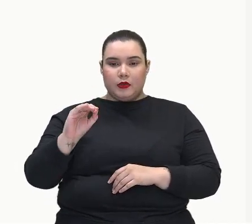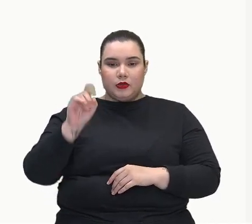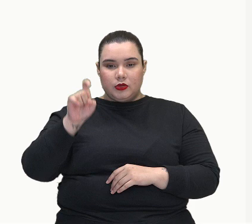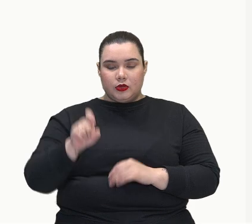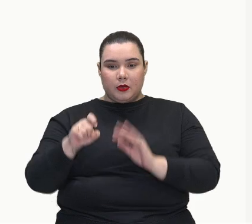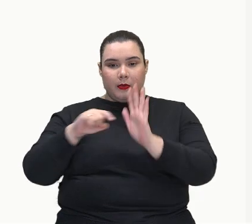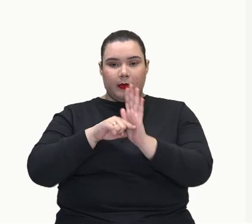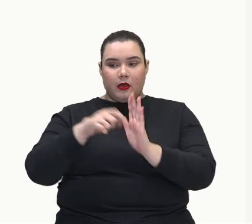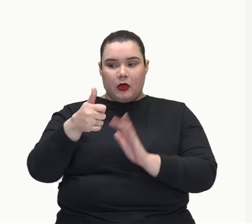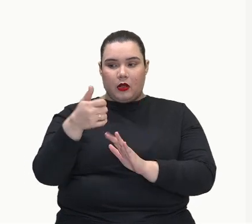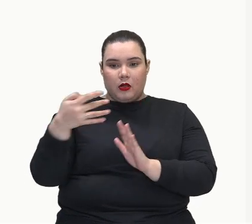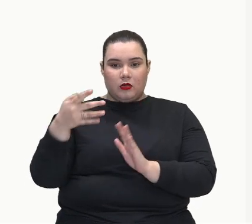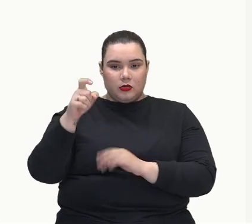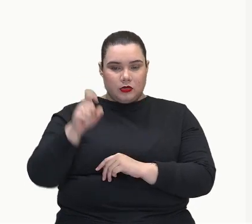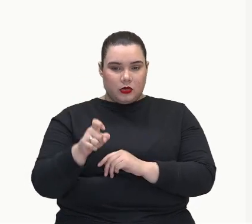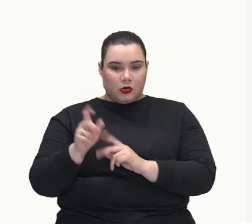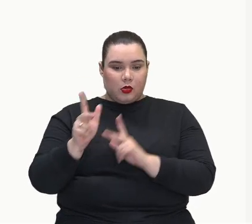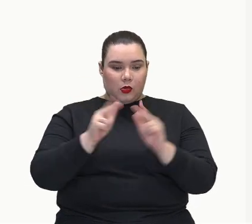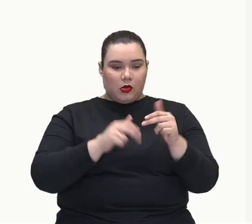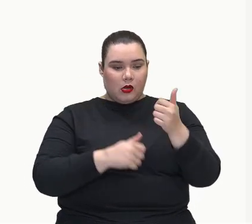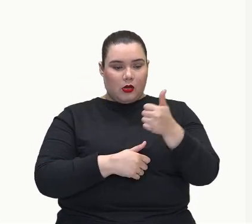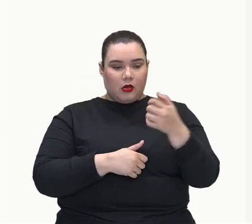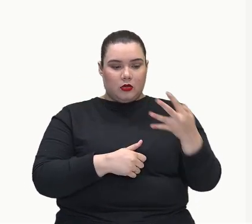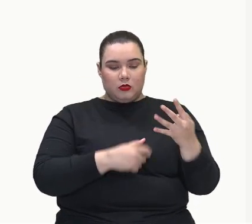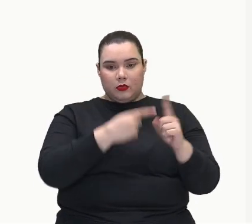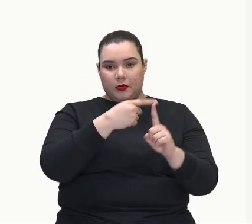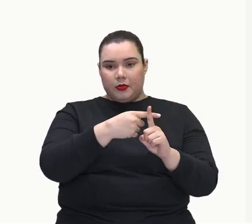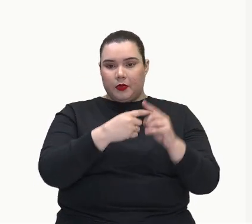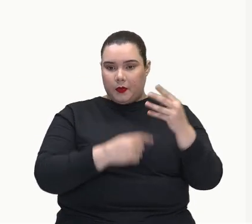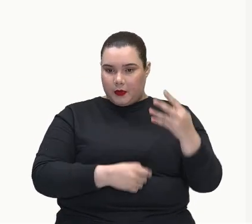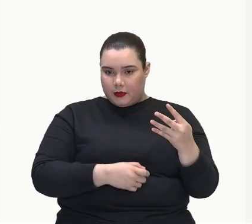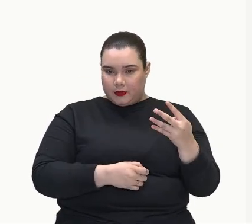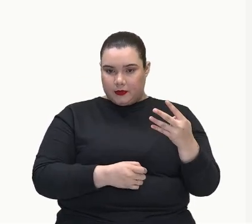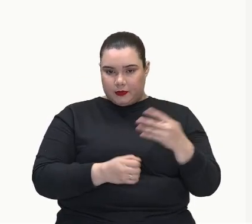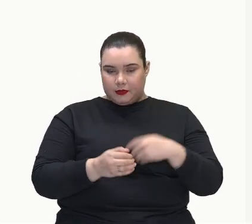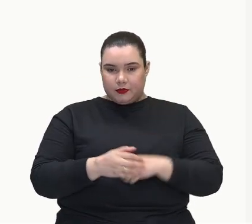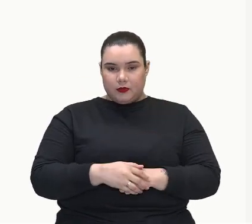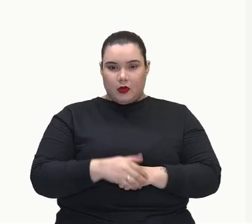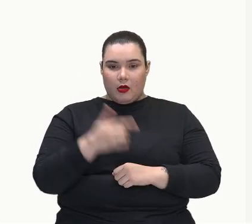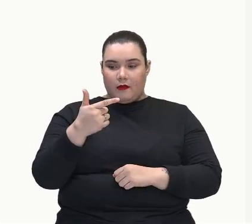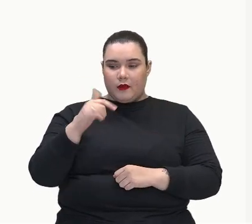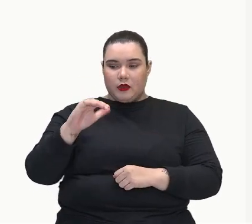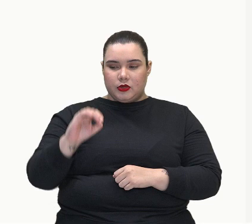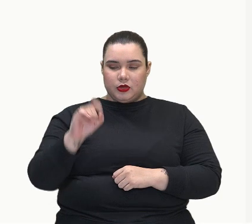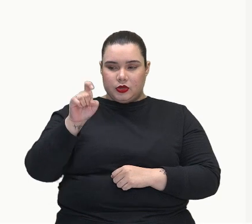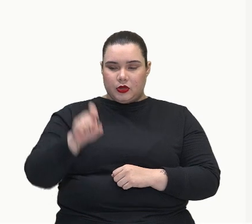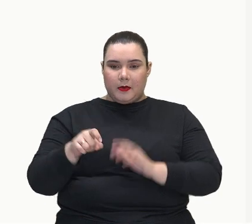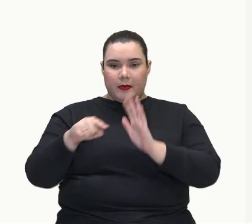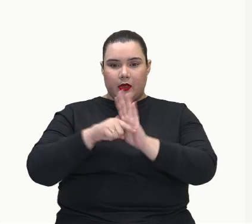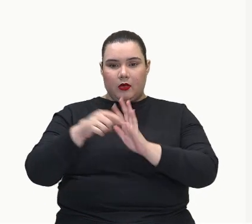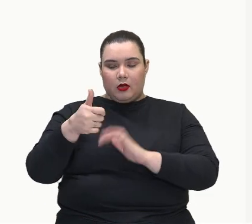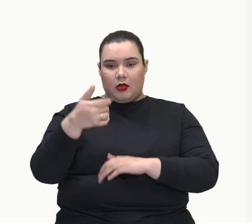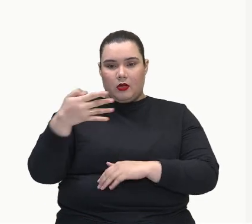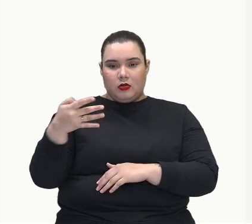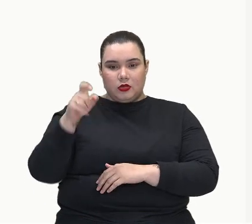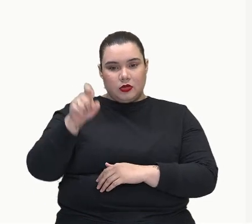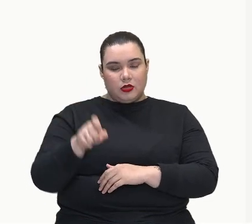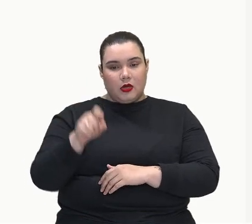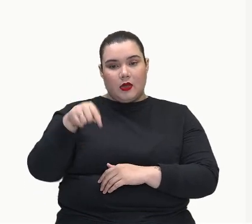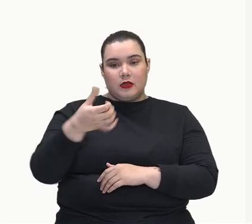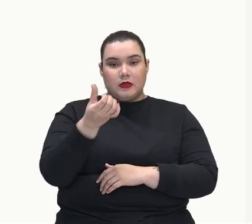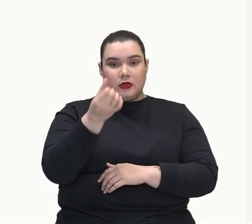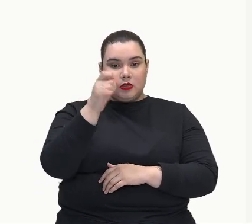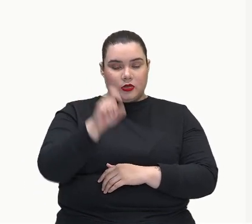menos 14x igual a 14 mais 4. 20x menos 14x é 6x